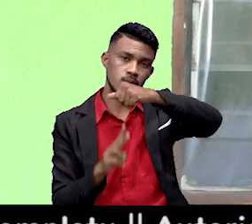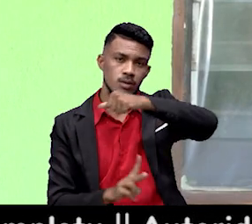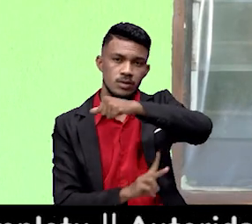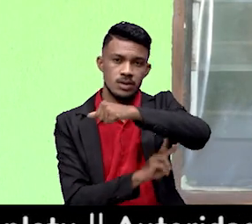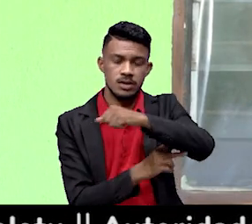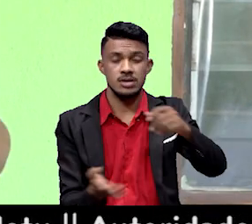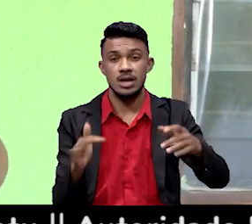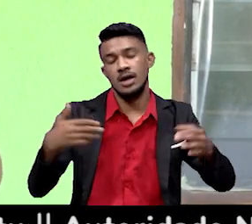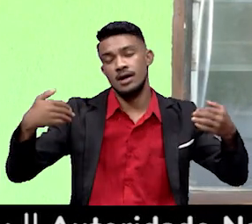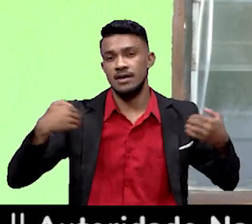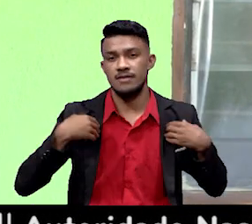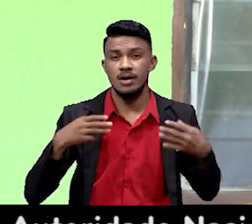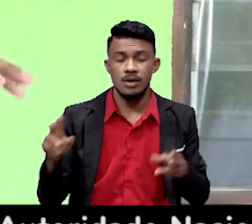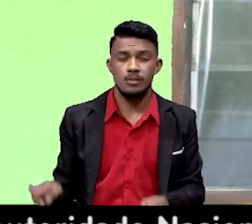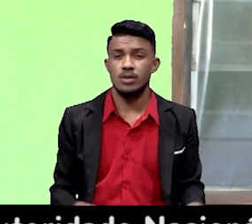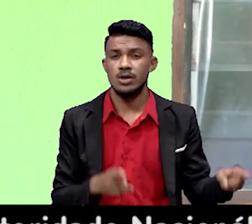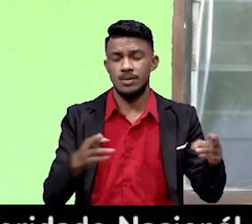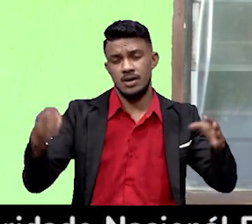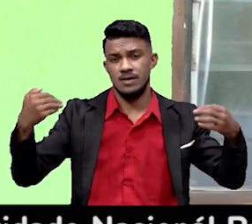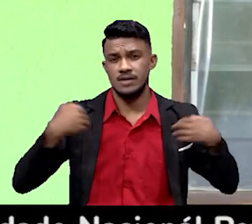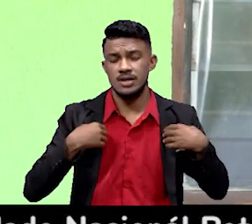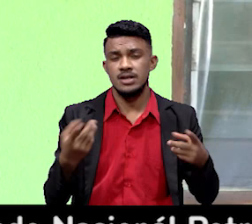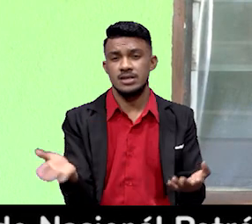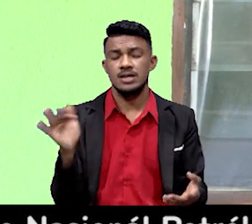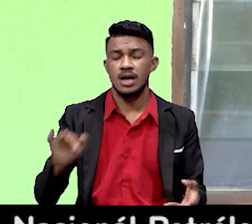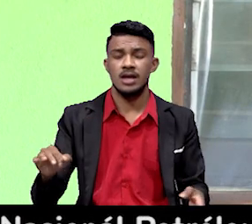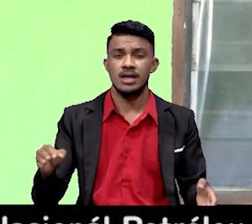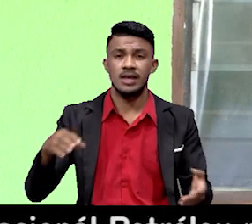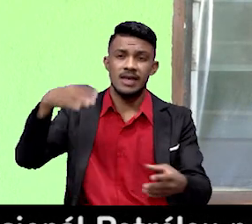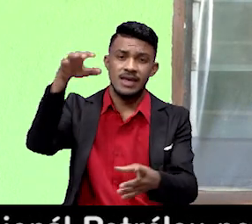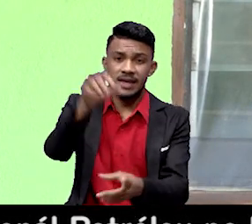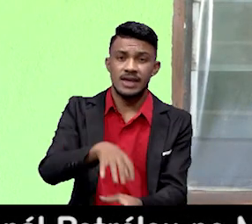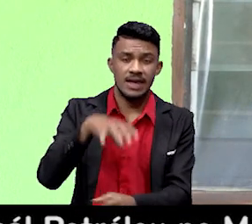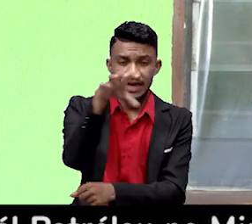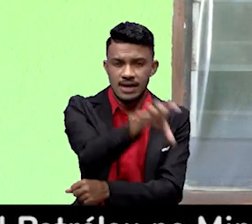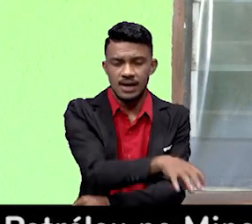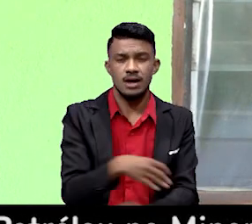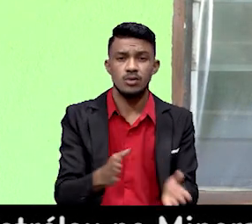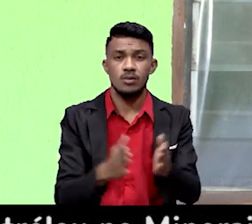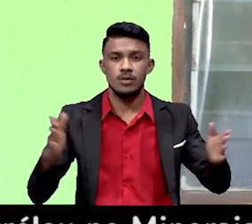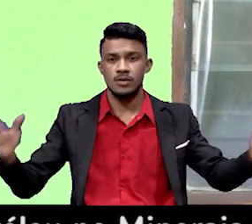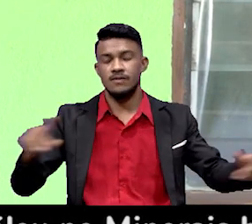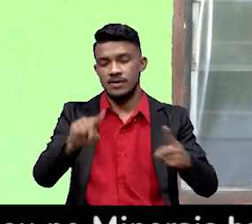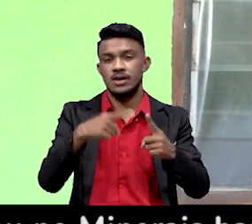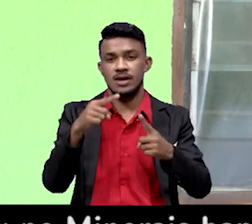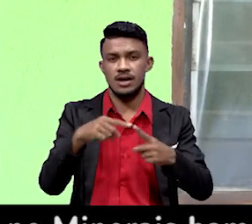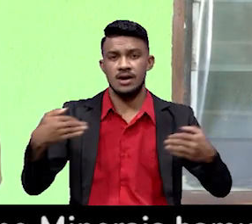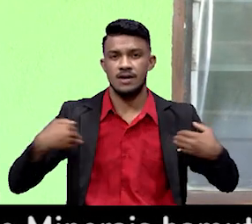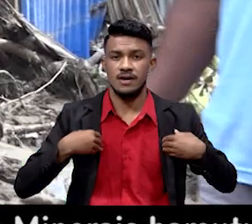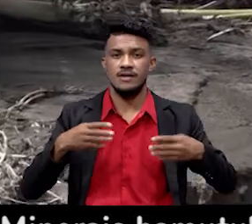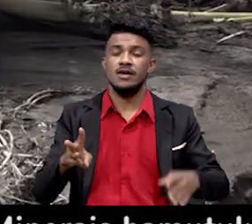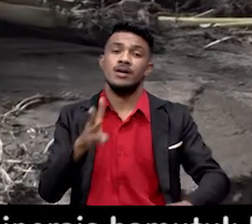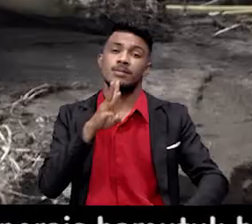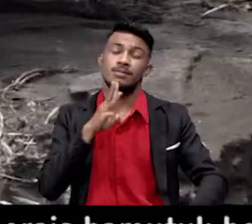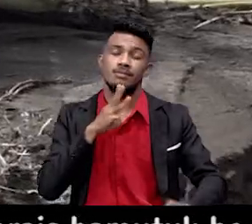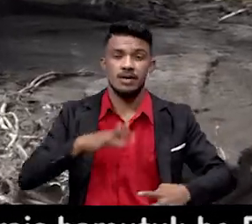drainase nebe ke ia ka mota nebe ke ia sira tengse ke halo kleangona para wangira kono musu be inundasaun be